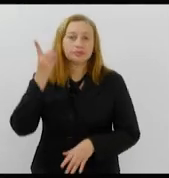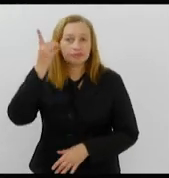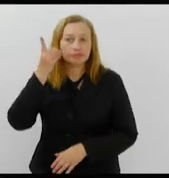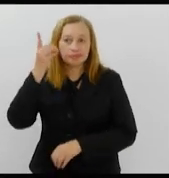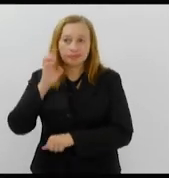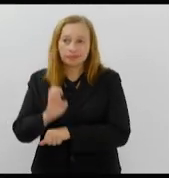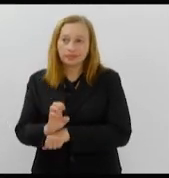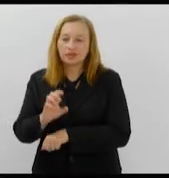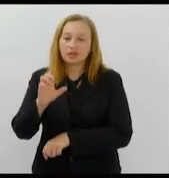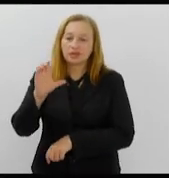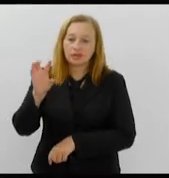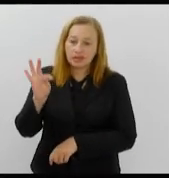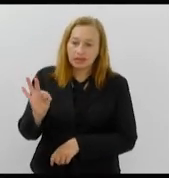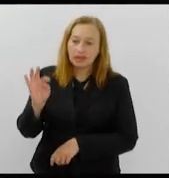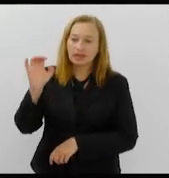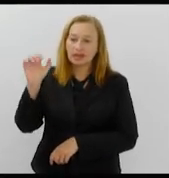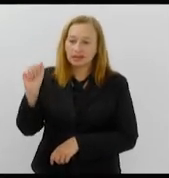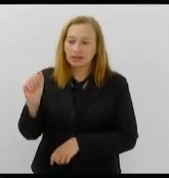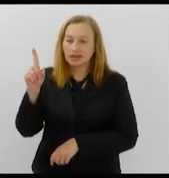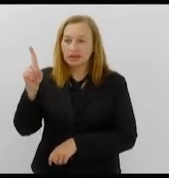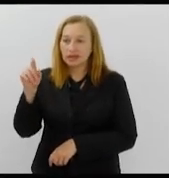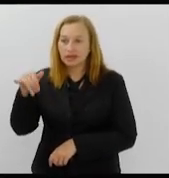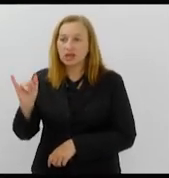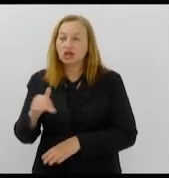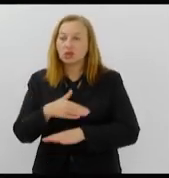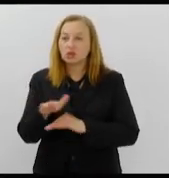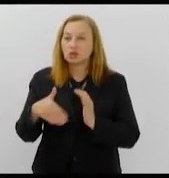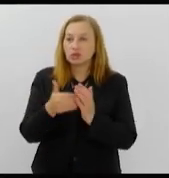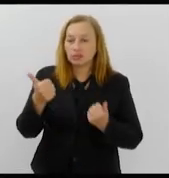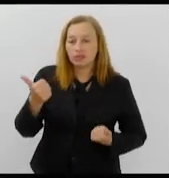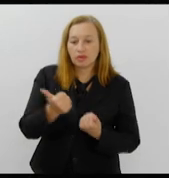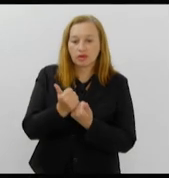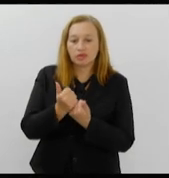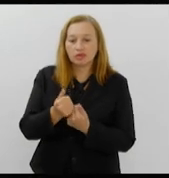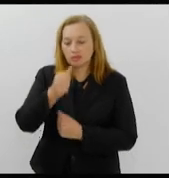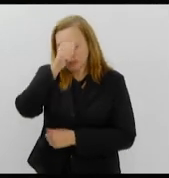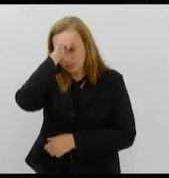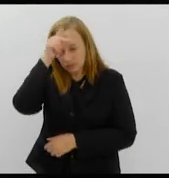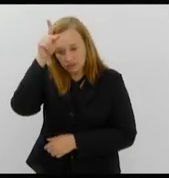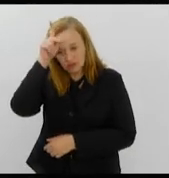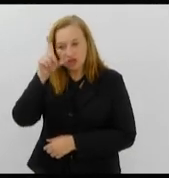estadual Tande, todos eles apoiados pelo prefeito Diogo Balieiro.